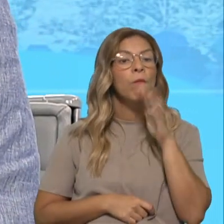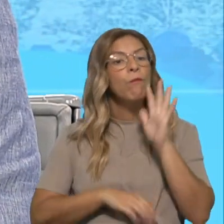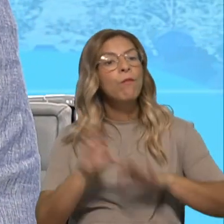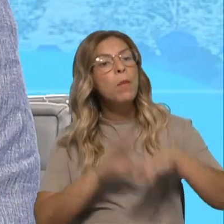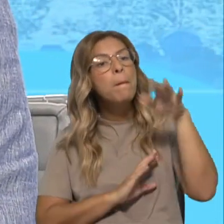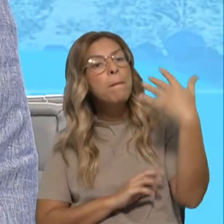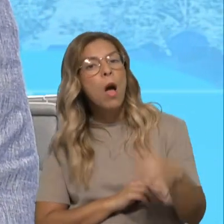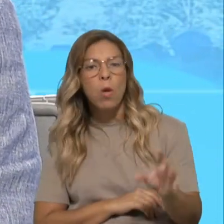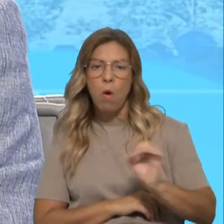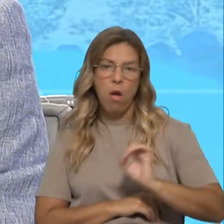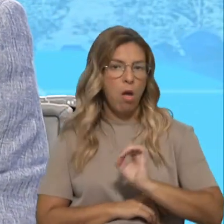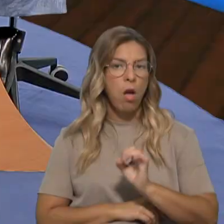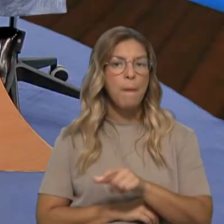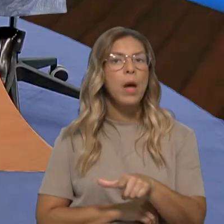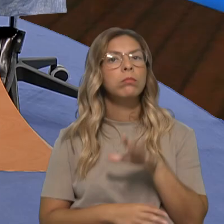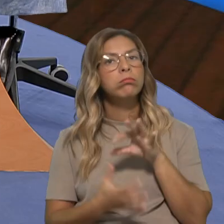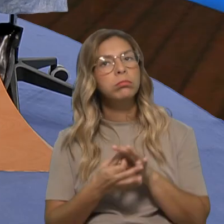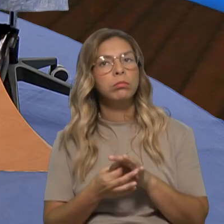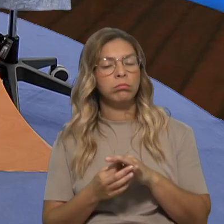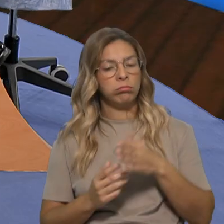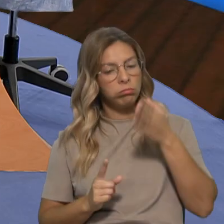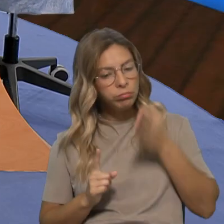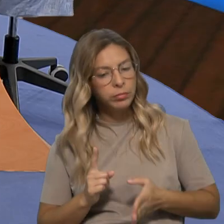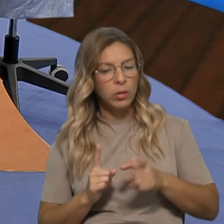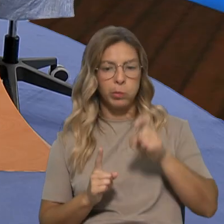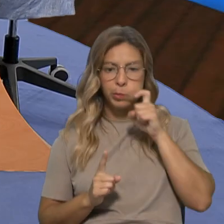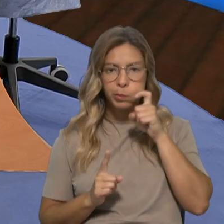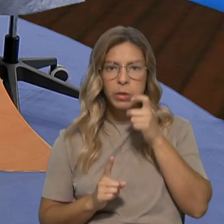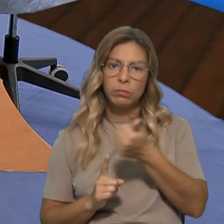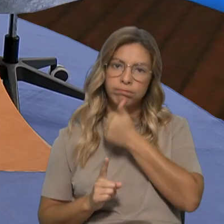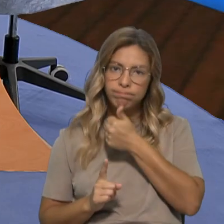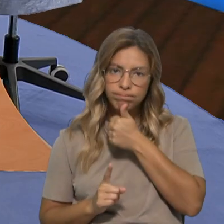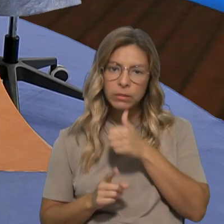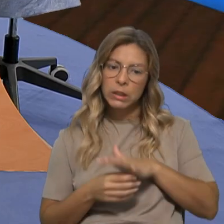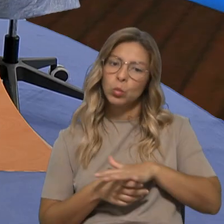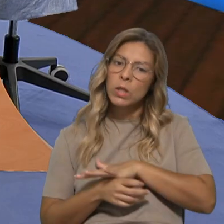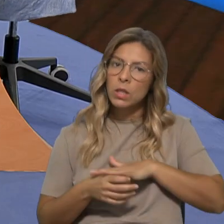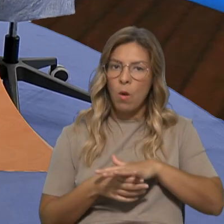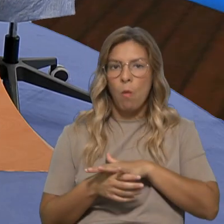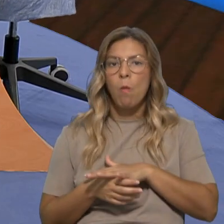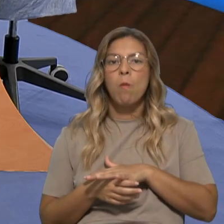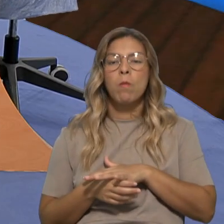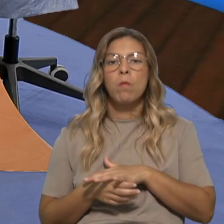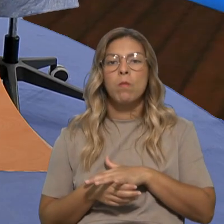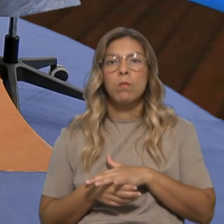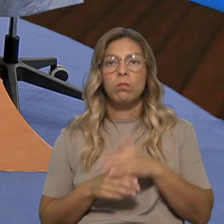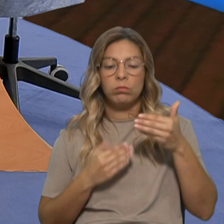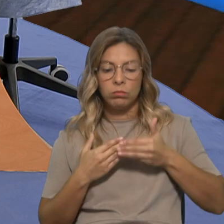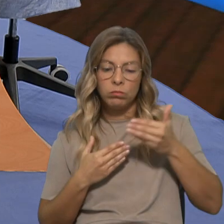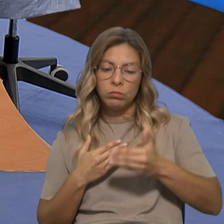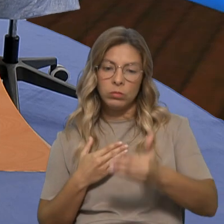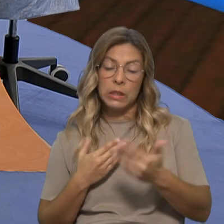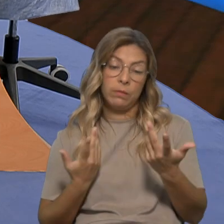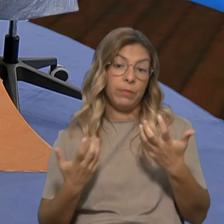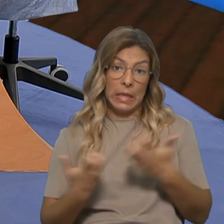o necessário, não é? Portanto, para defender posições, nomeadamente em situações como as que se vivem hoje, de guerra. Enfim,